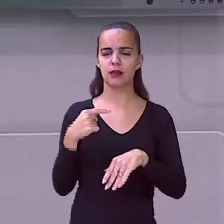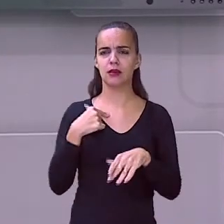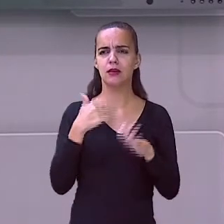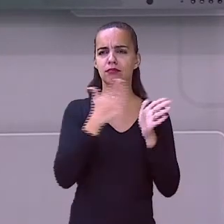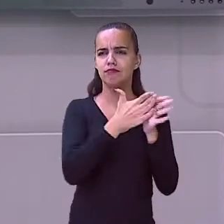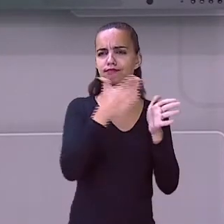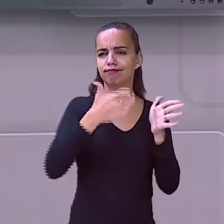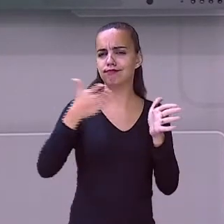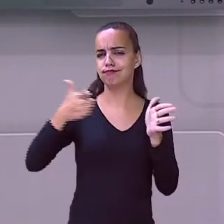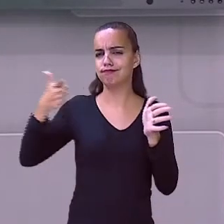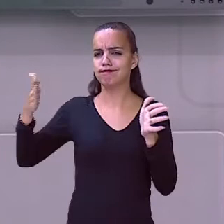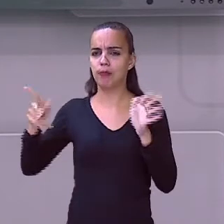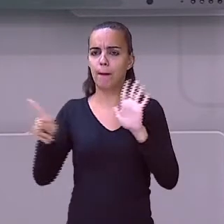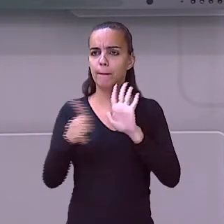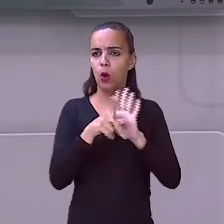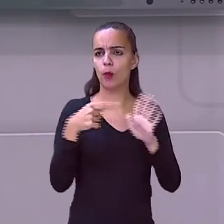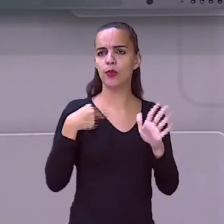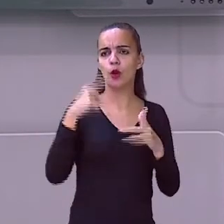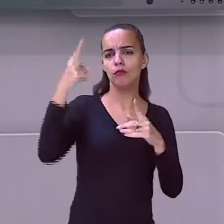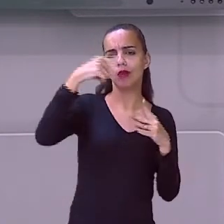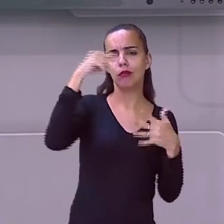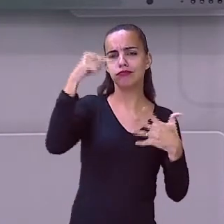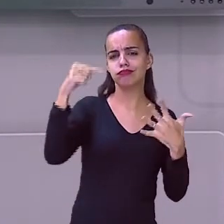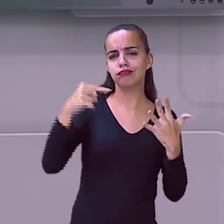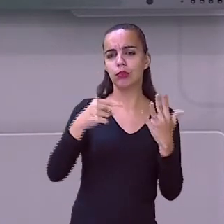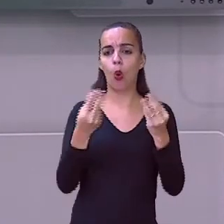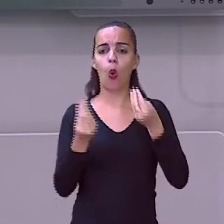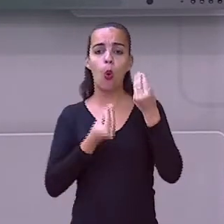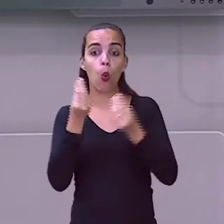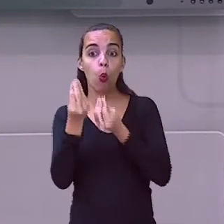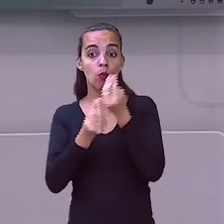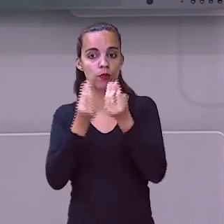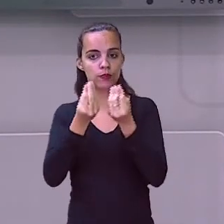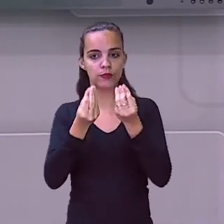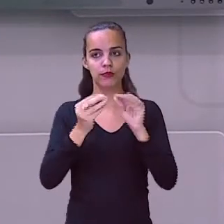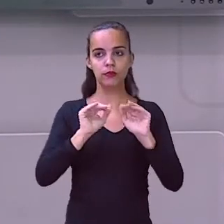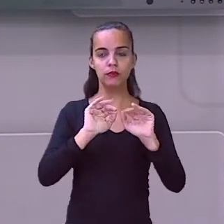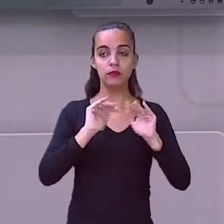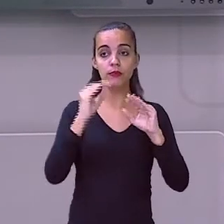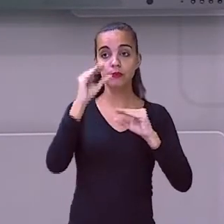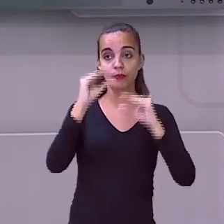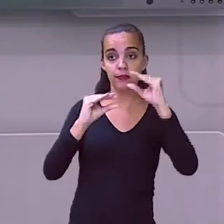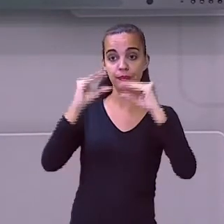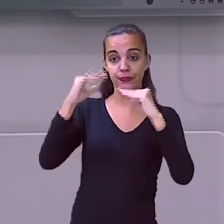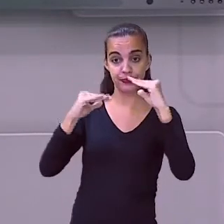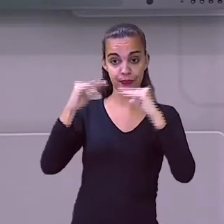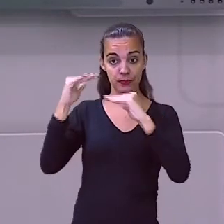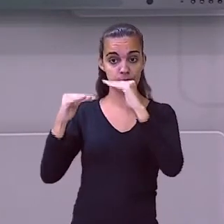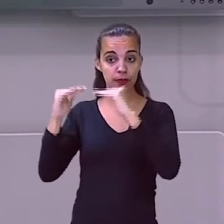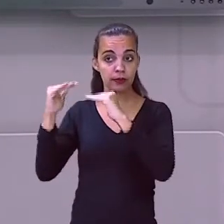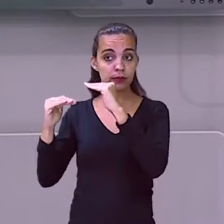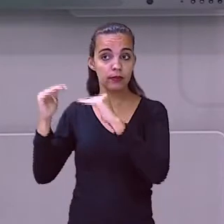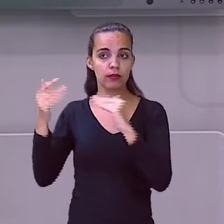processos, métodos de separação dos componentes de